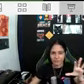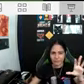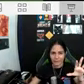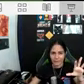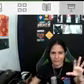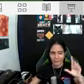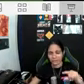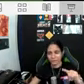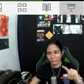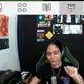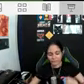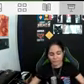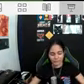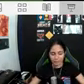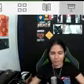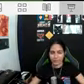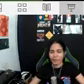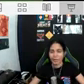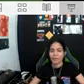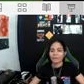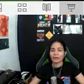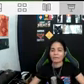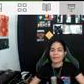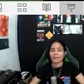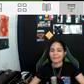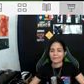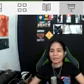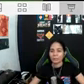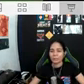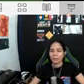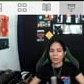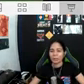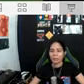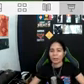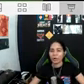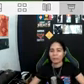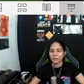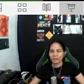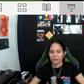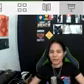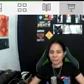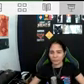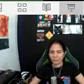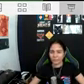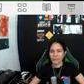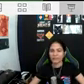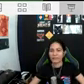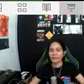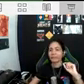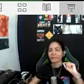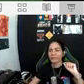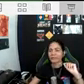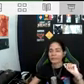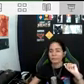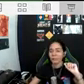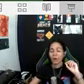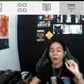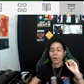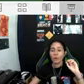Só para ficar mais claro, tá? E depois eu pego esse exemplo aí. Então, a variação de objeto seria,